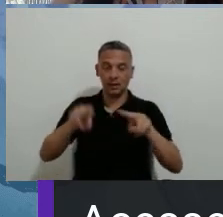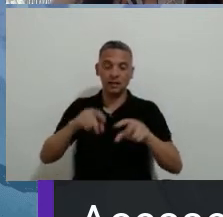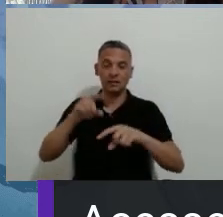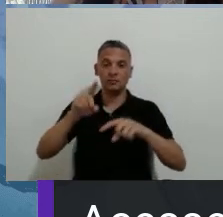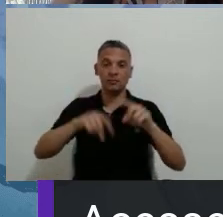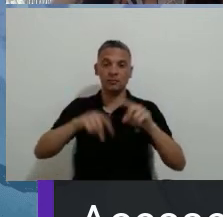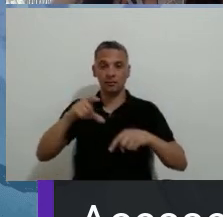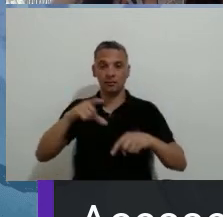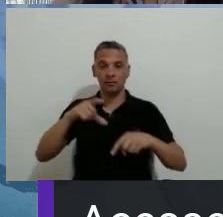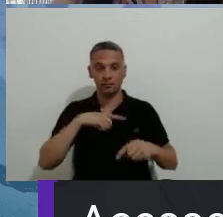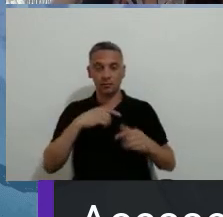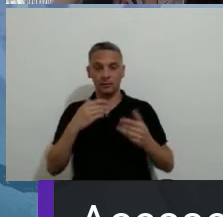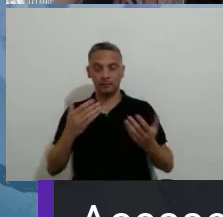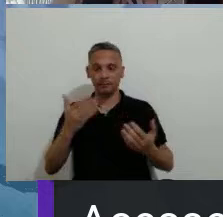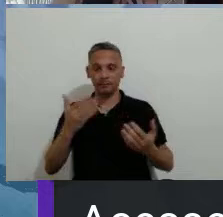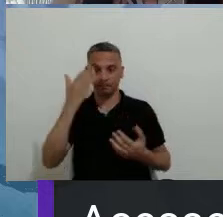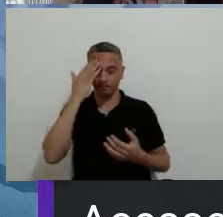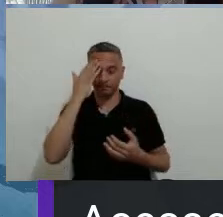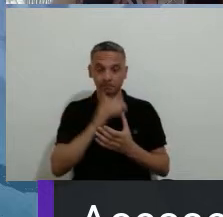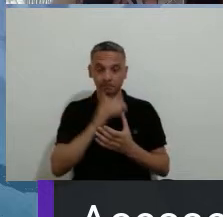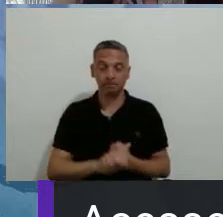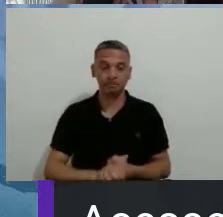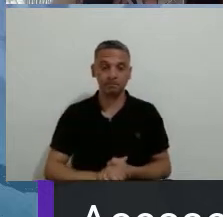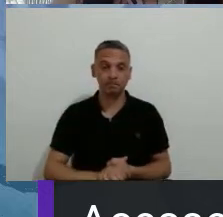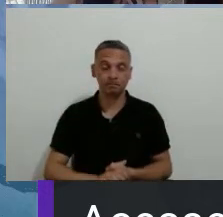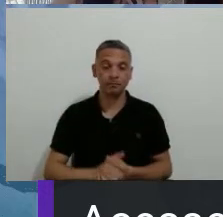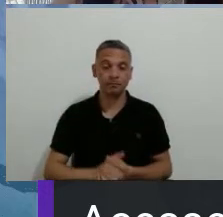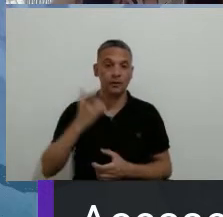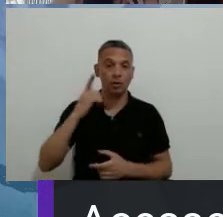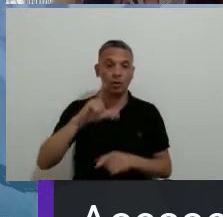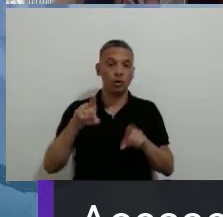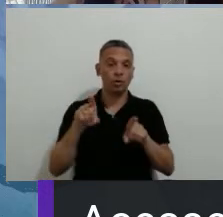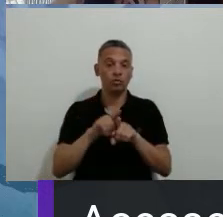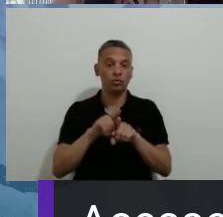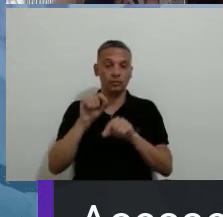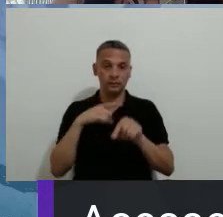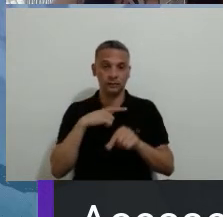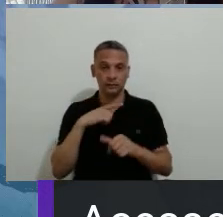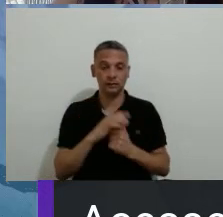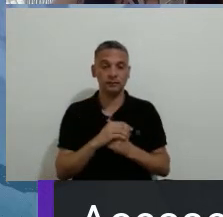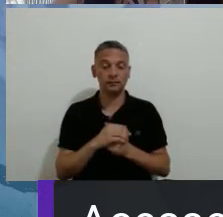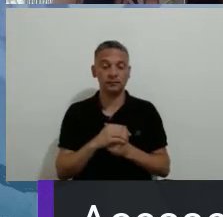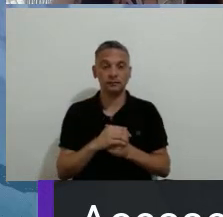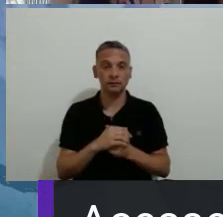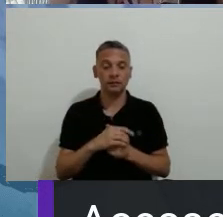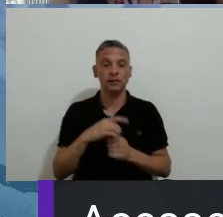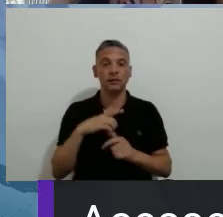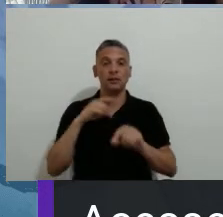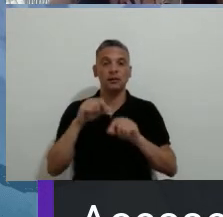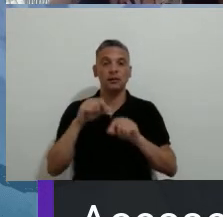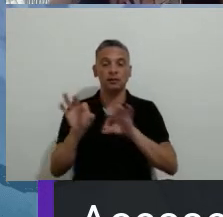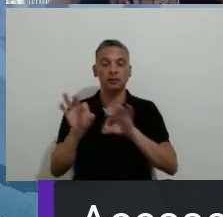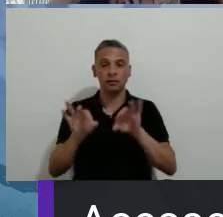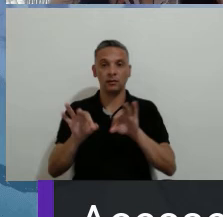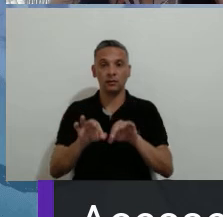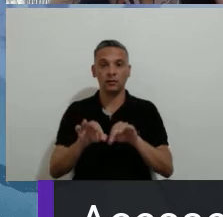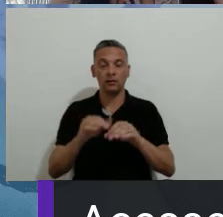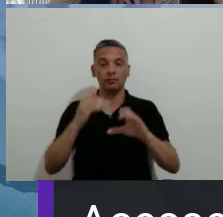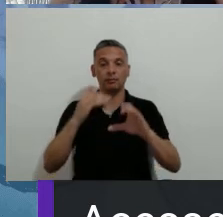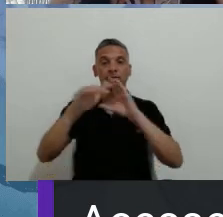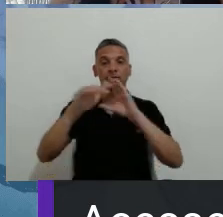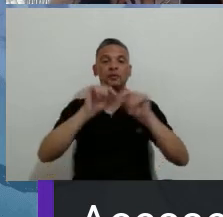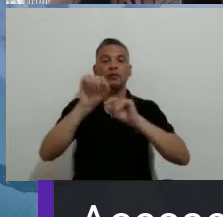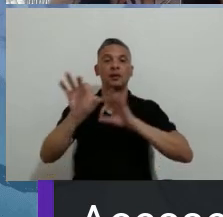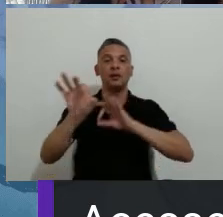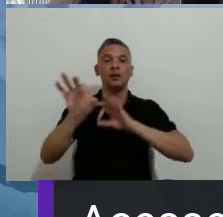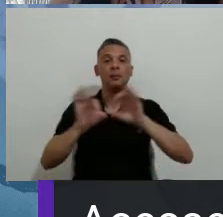para visualização. Um pouco mais abaixo, descendo a tela, a gente tem a funcionalidade de envio do plano pela